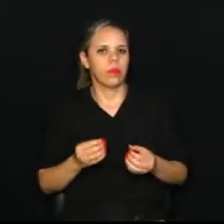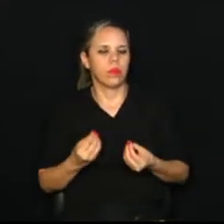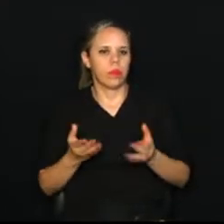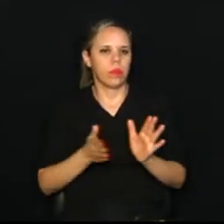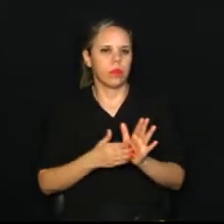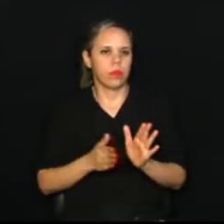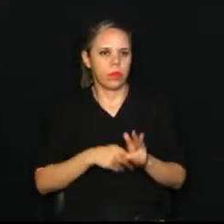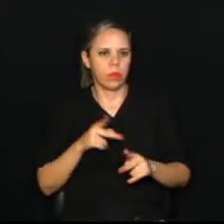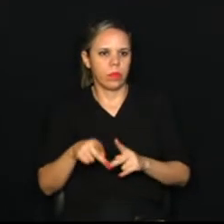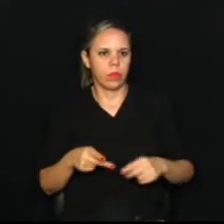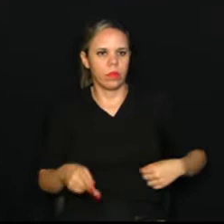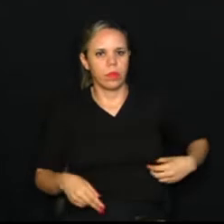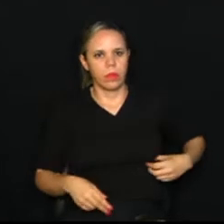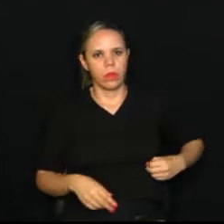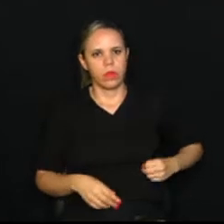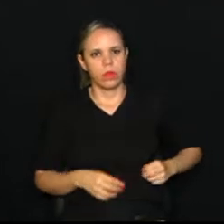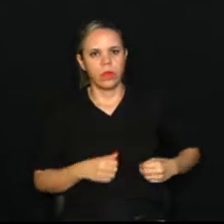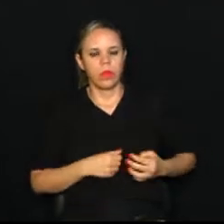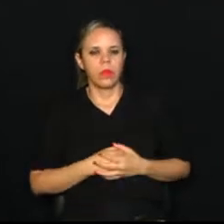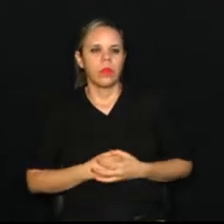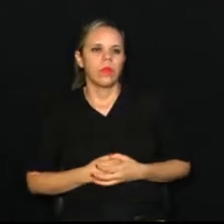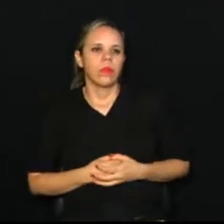oferecida à população.